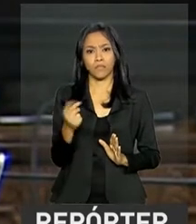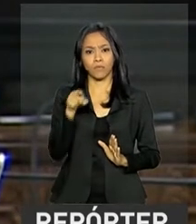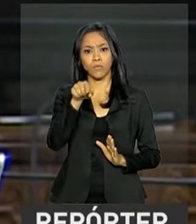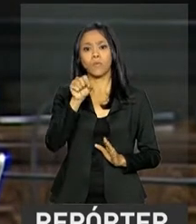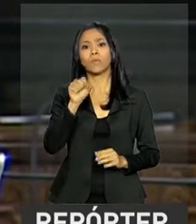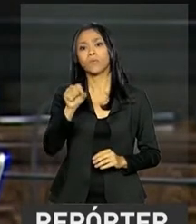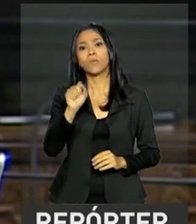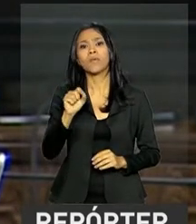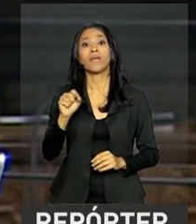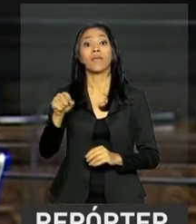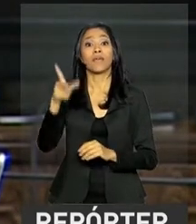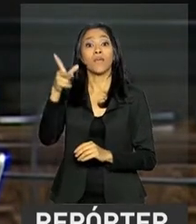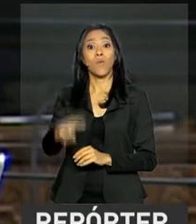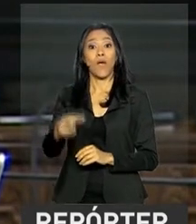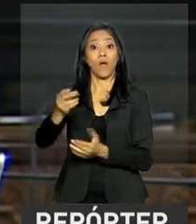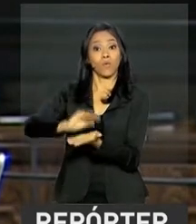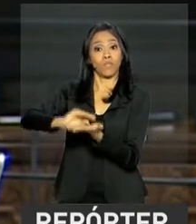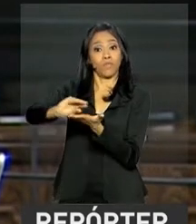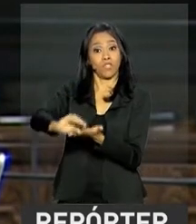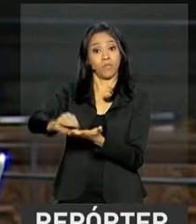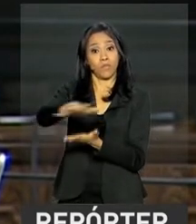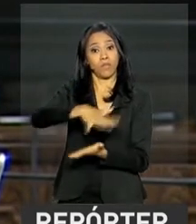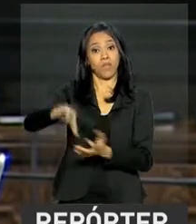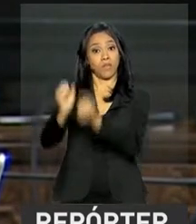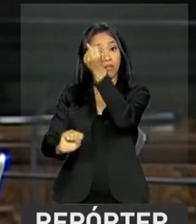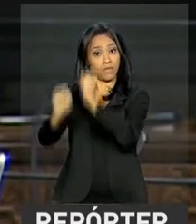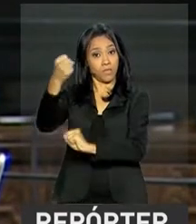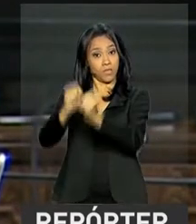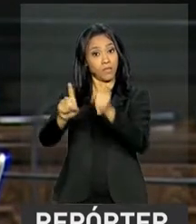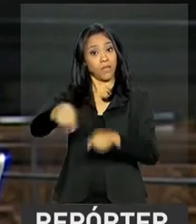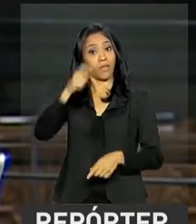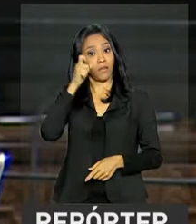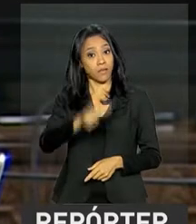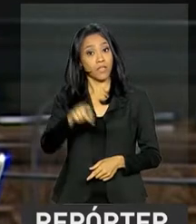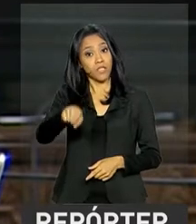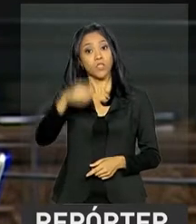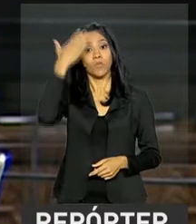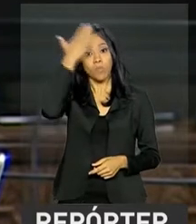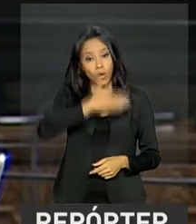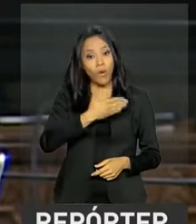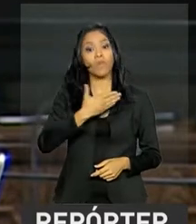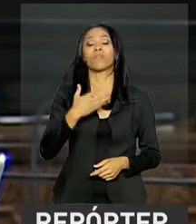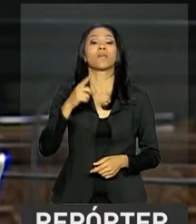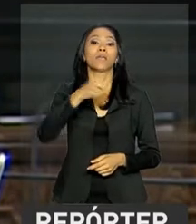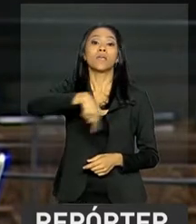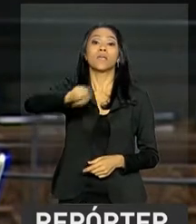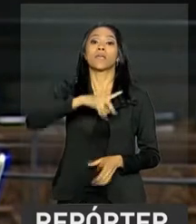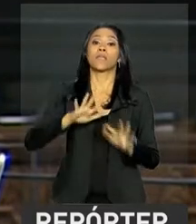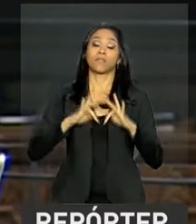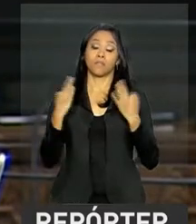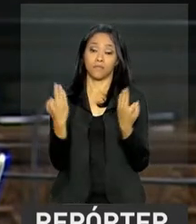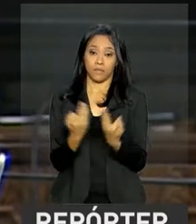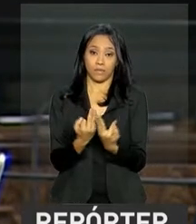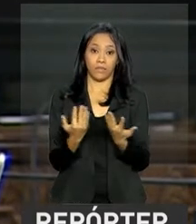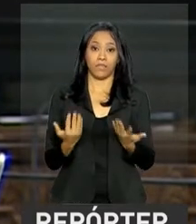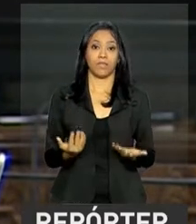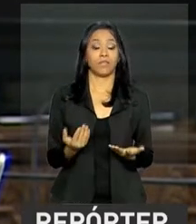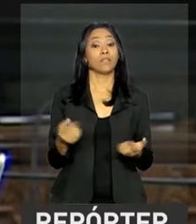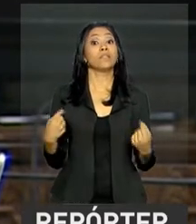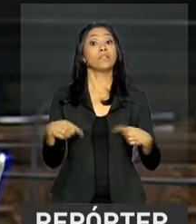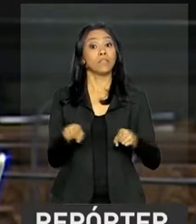das empresas o que é interessante que isso mostra que as famílias noto